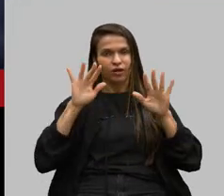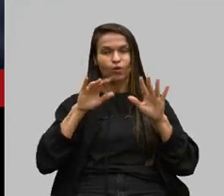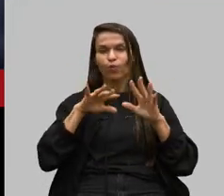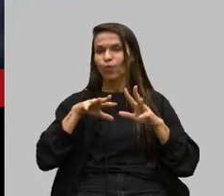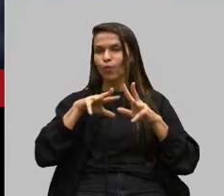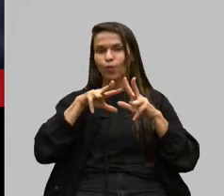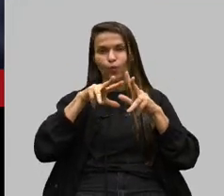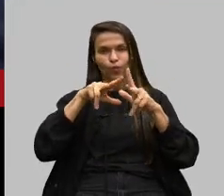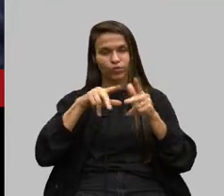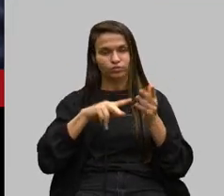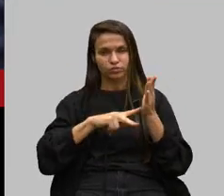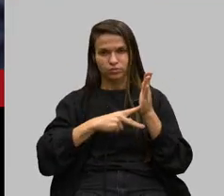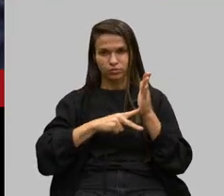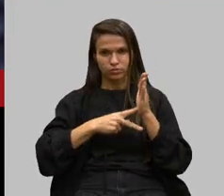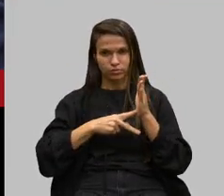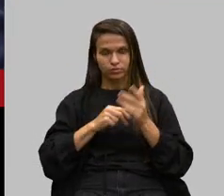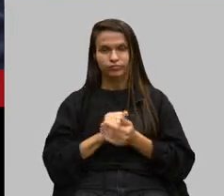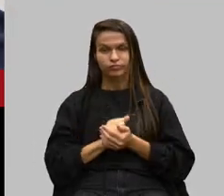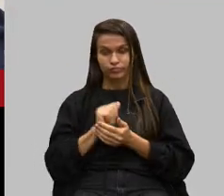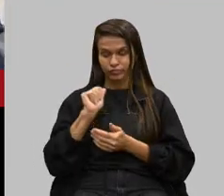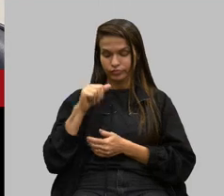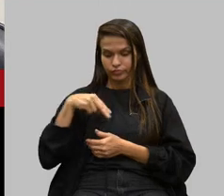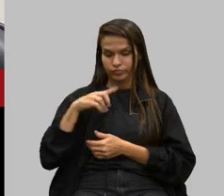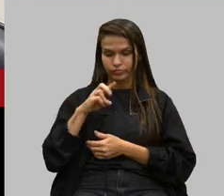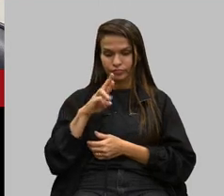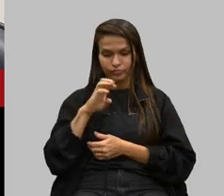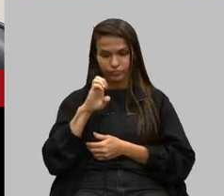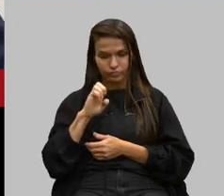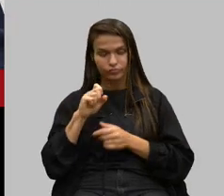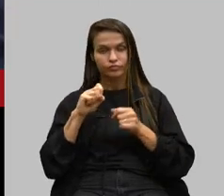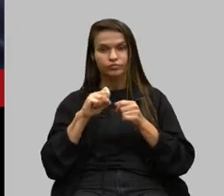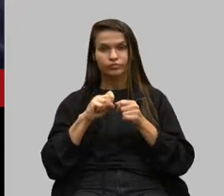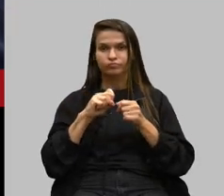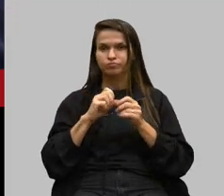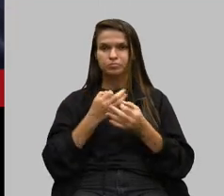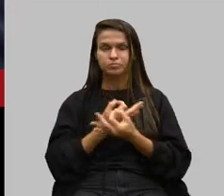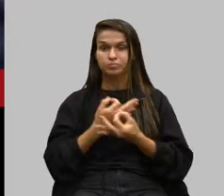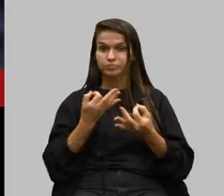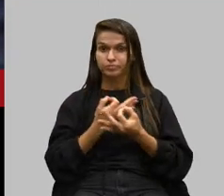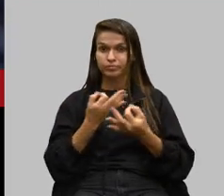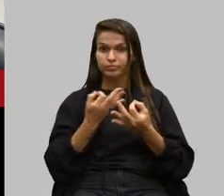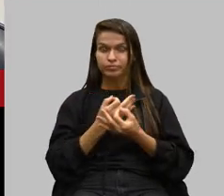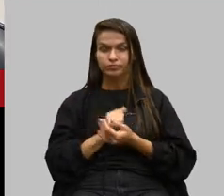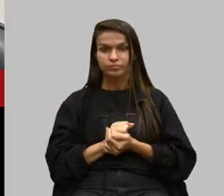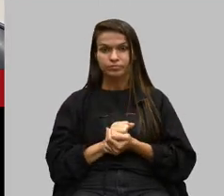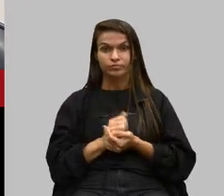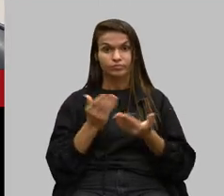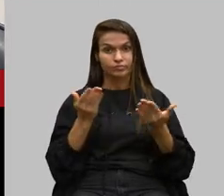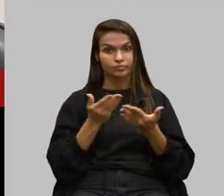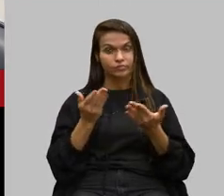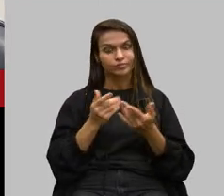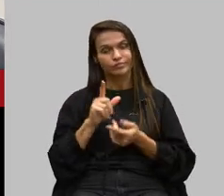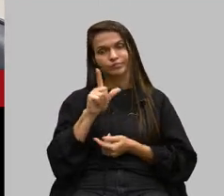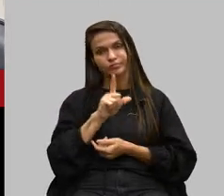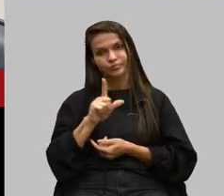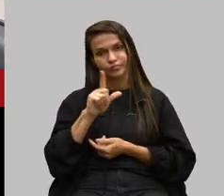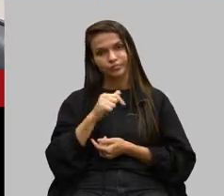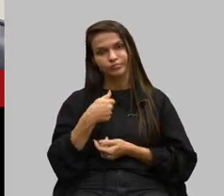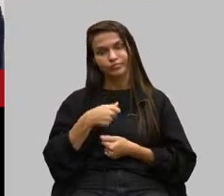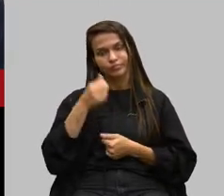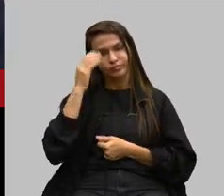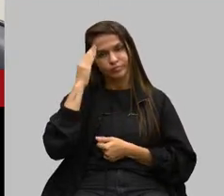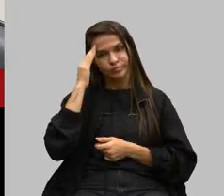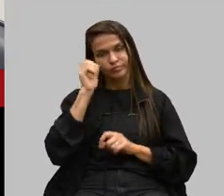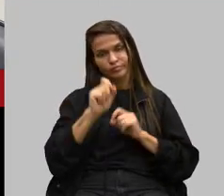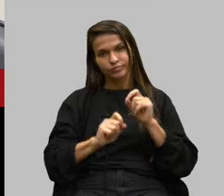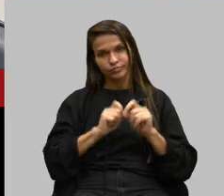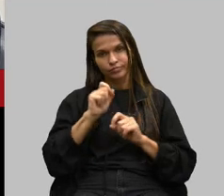sindicatos e o André fez isso de forma perfeita agora é óbvio e eu tenho que entender isso